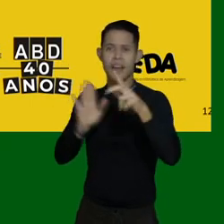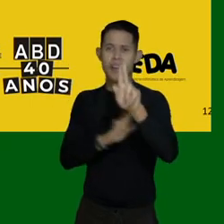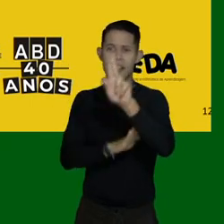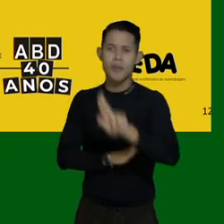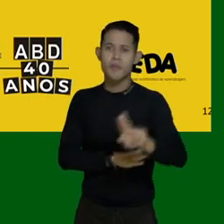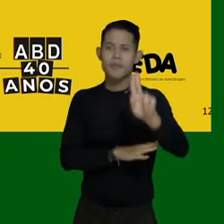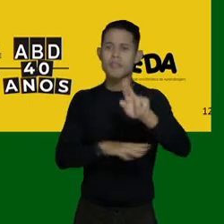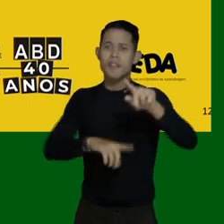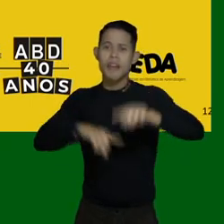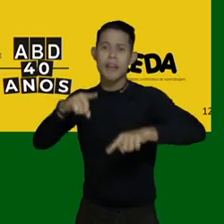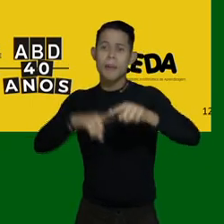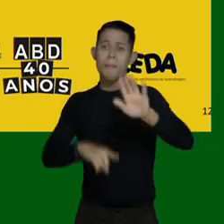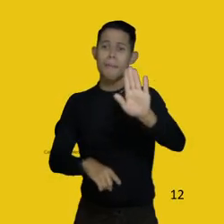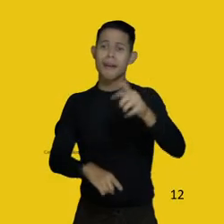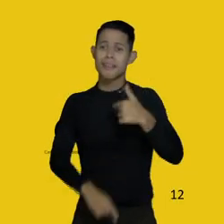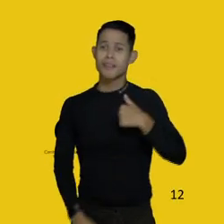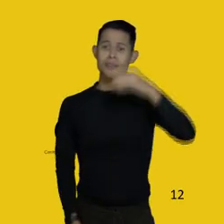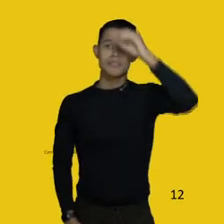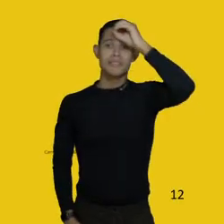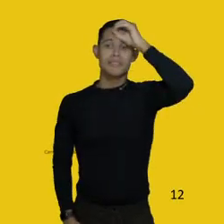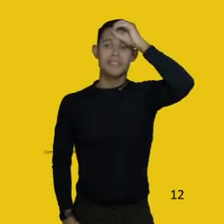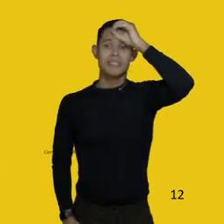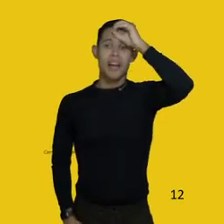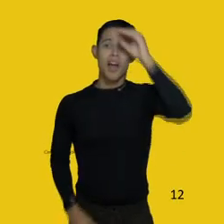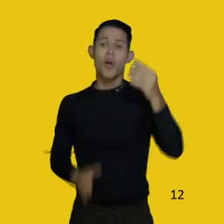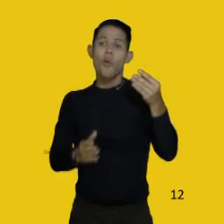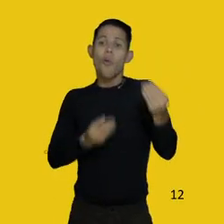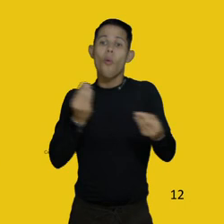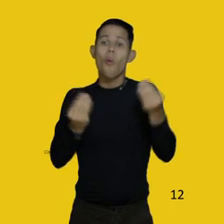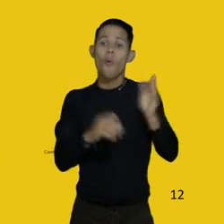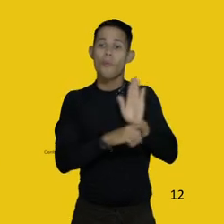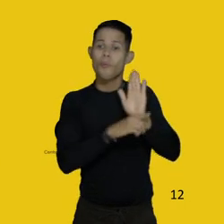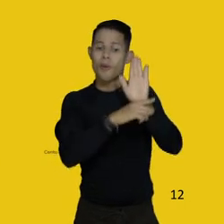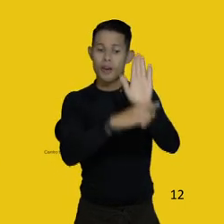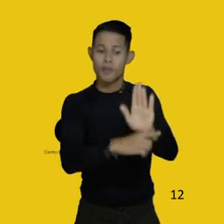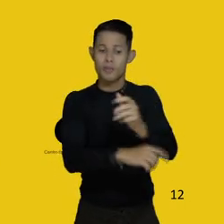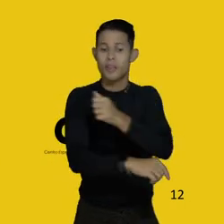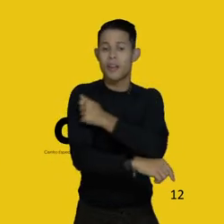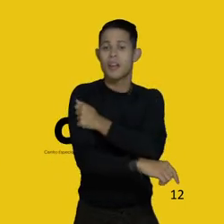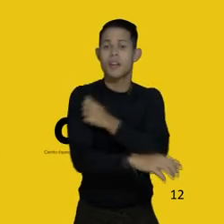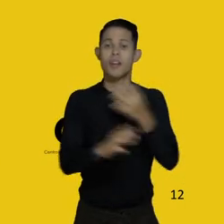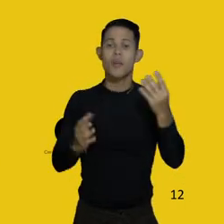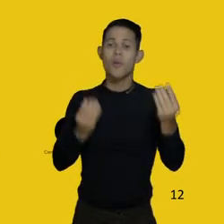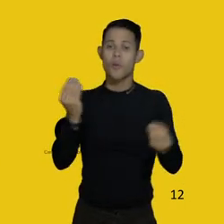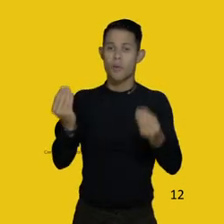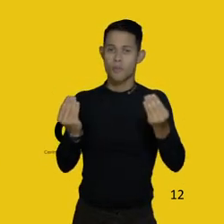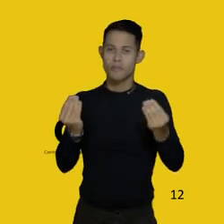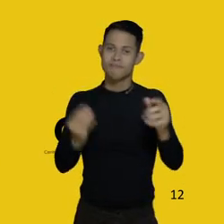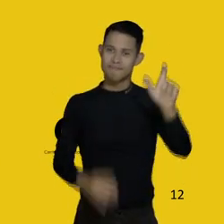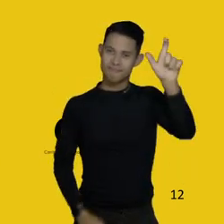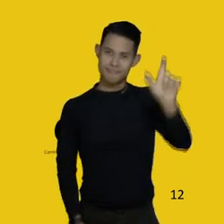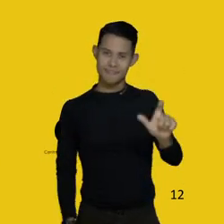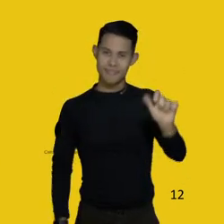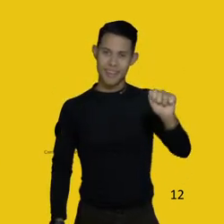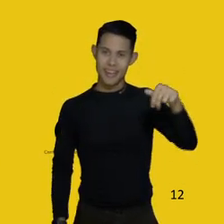sei o que fazer como é que eu posso ajudar meu aluno aí Angela vai